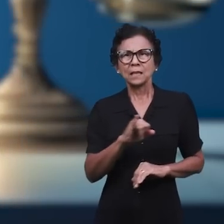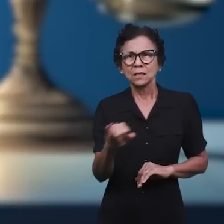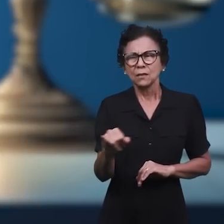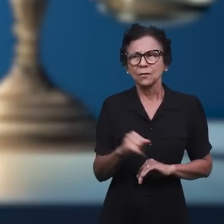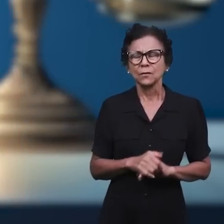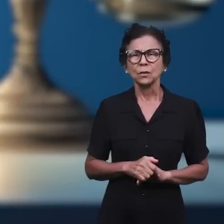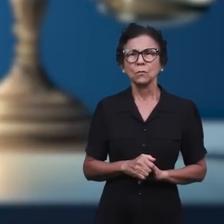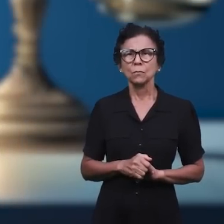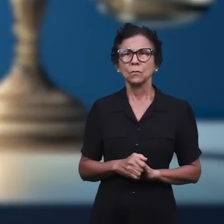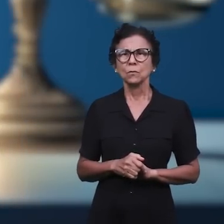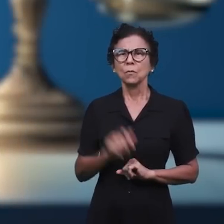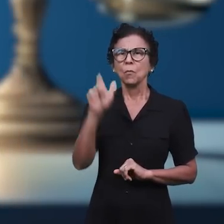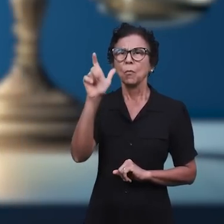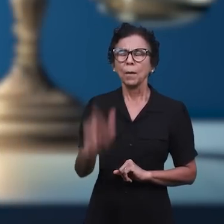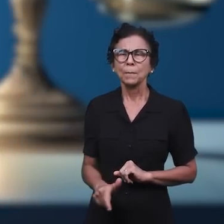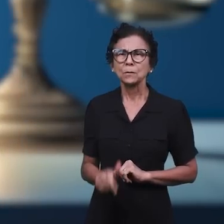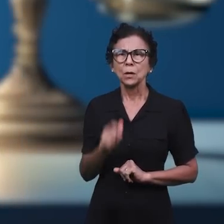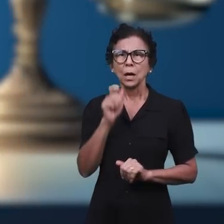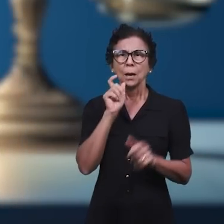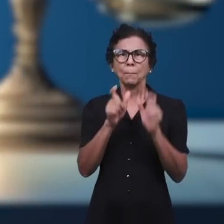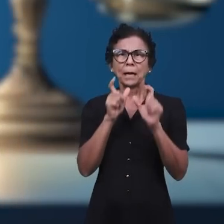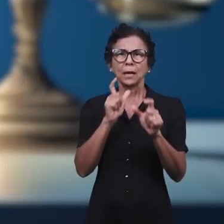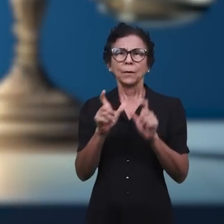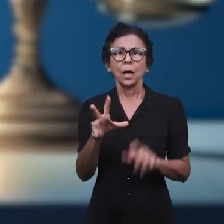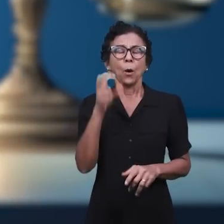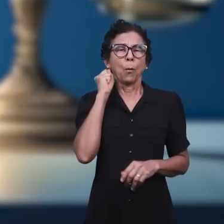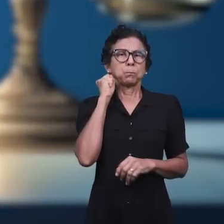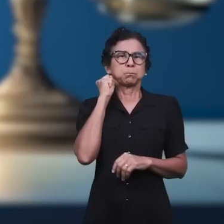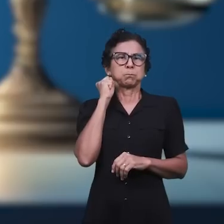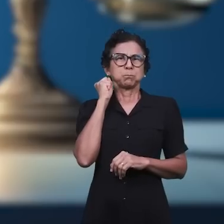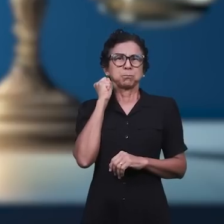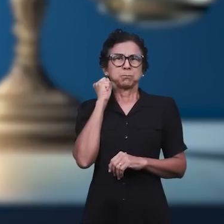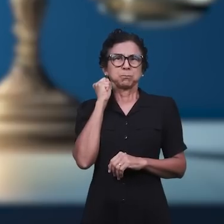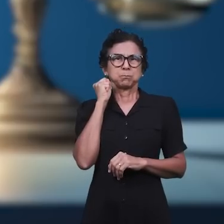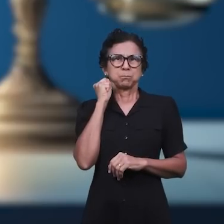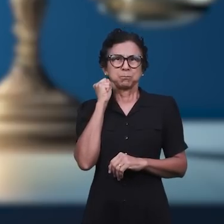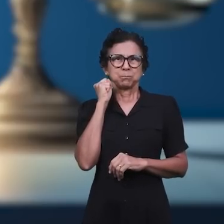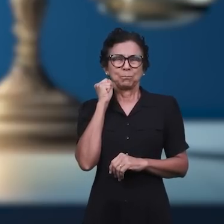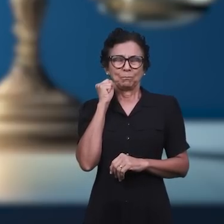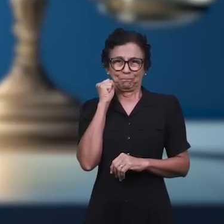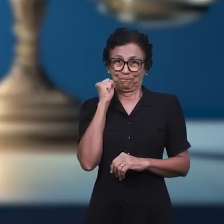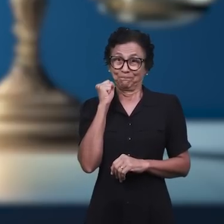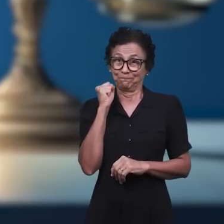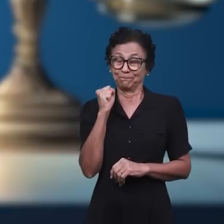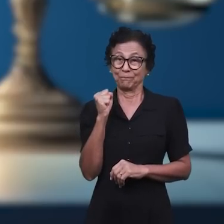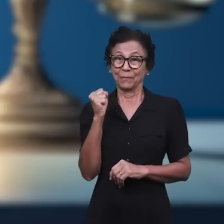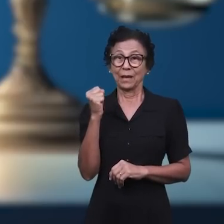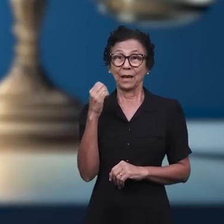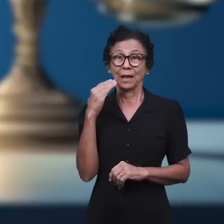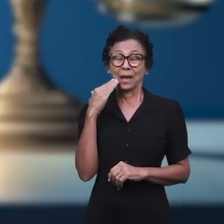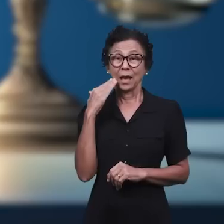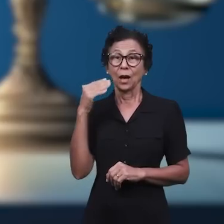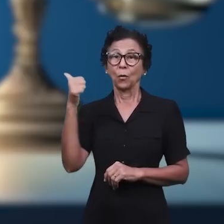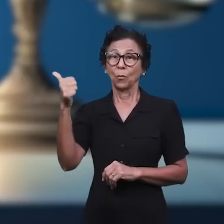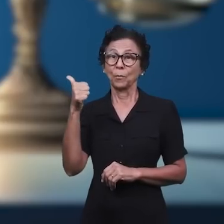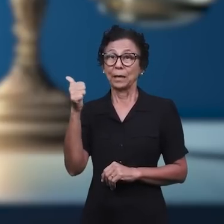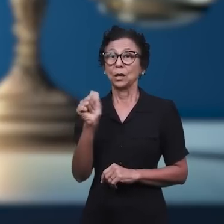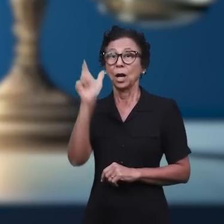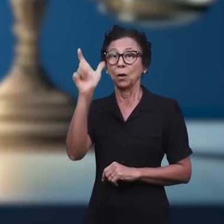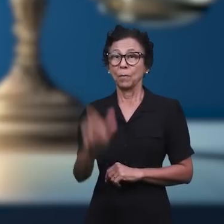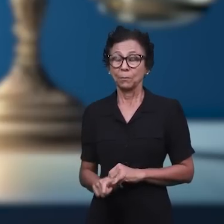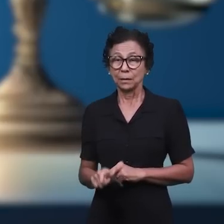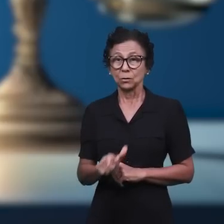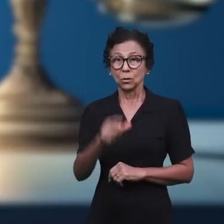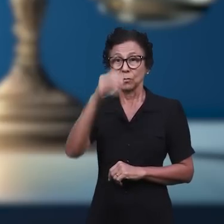palavras? Maior esperança há num tolo do que nele. O precipitado em suas palavras,